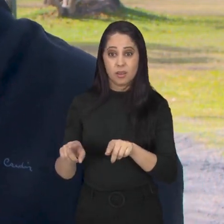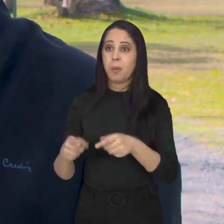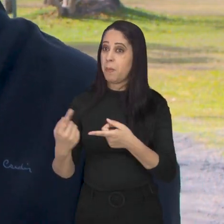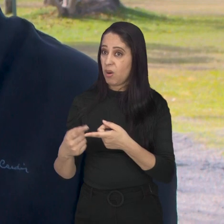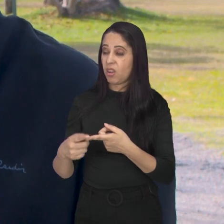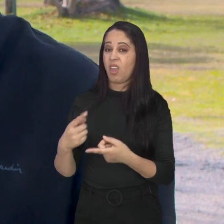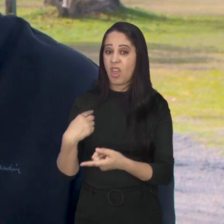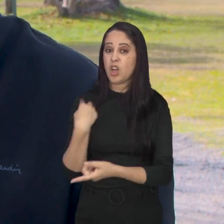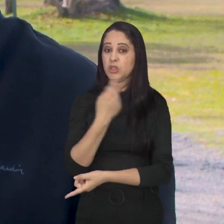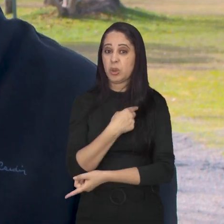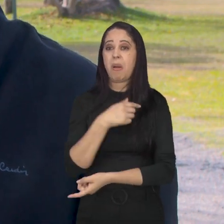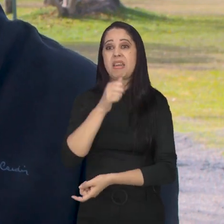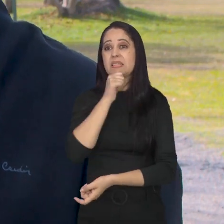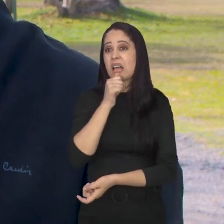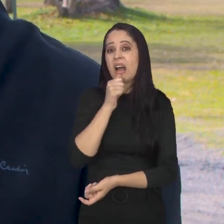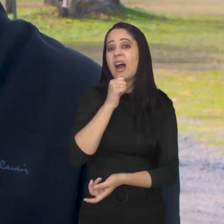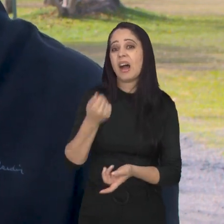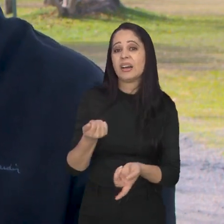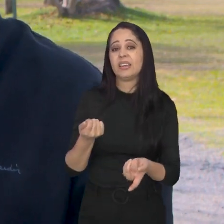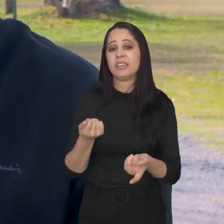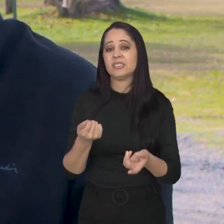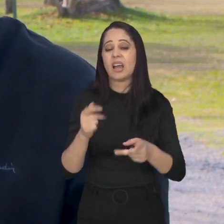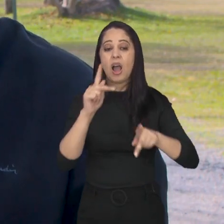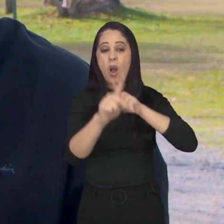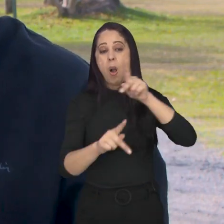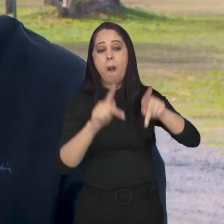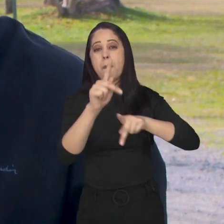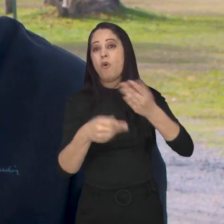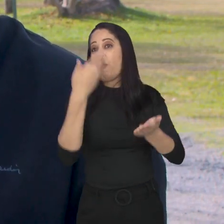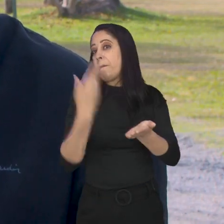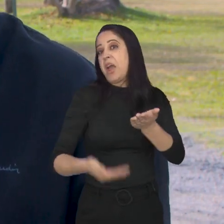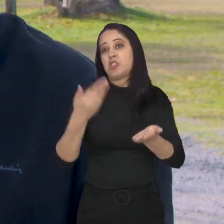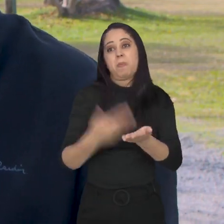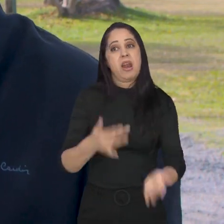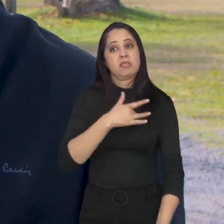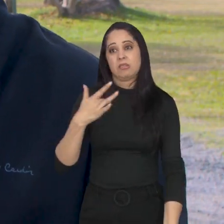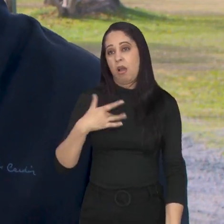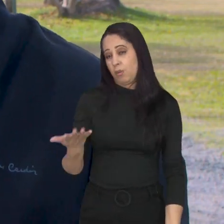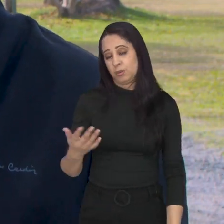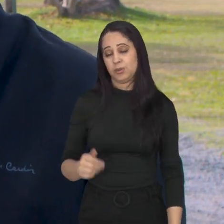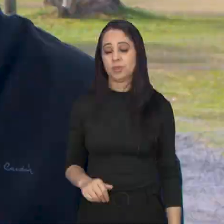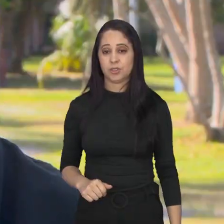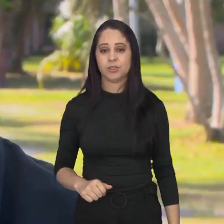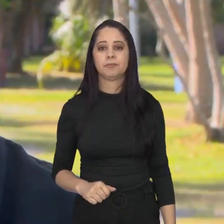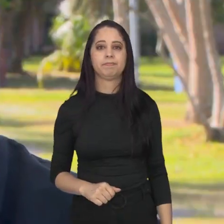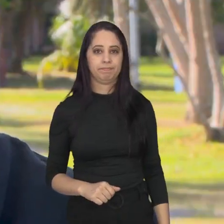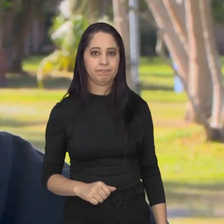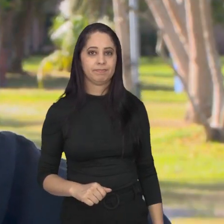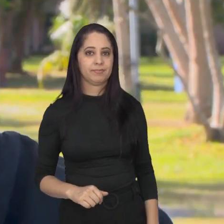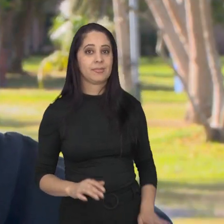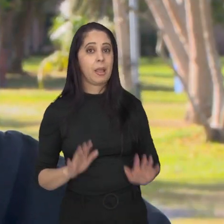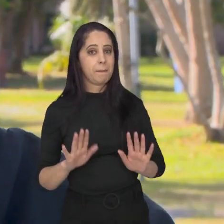por exemplo, a gente está muito atrasado. A OMS emitiu um novo patamar de padrões, de